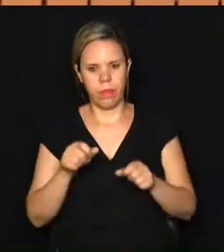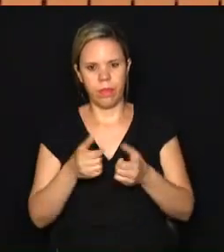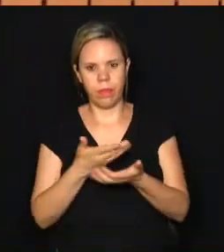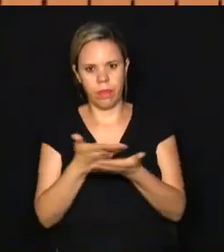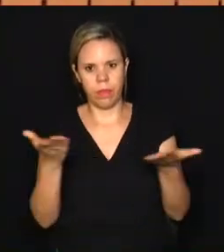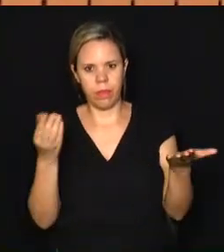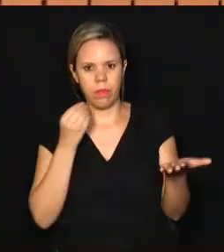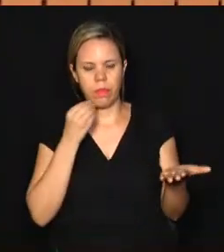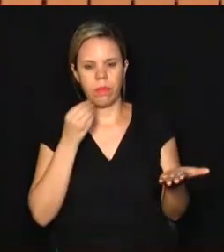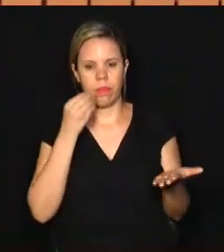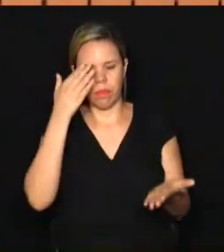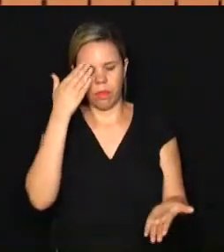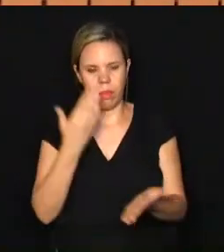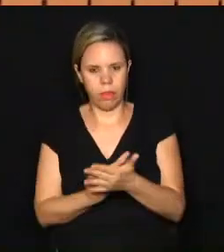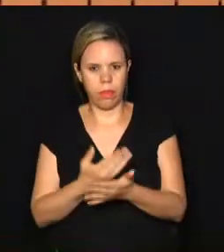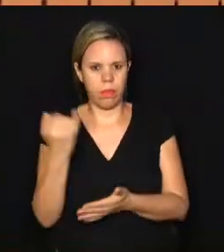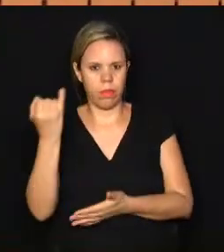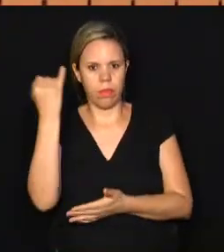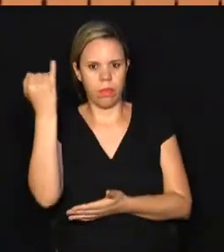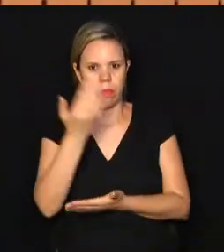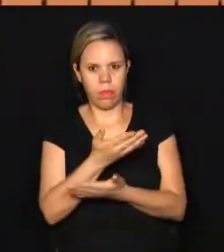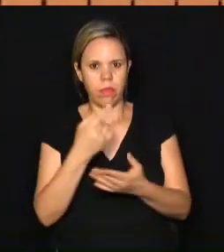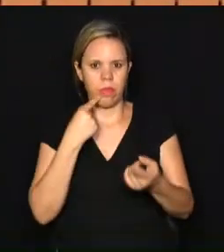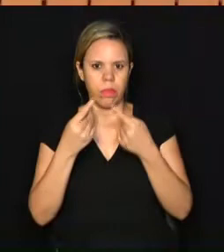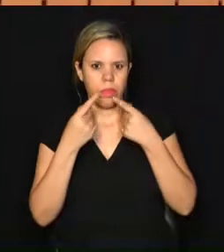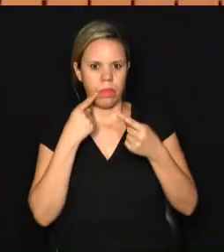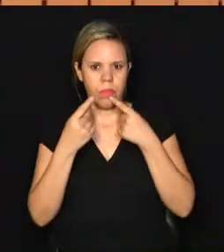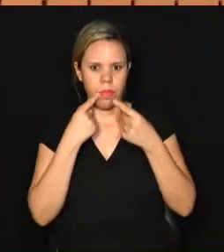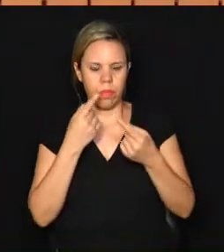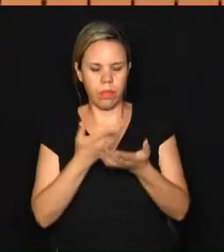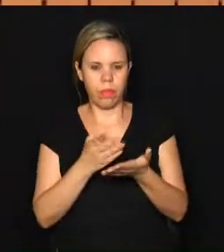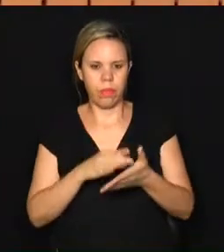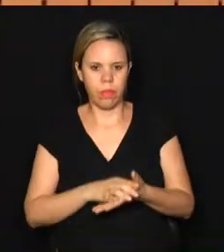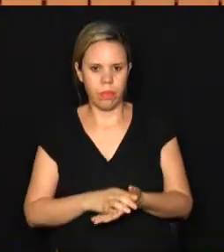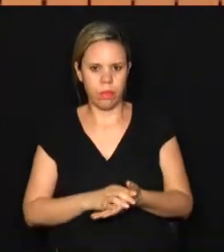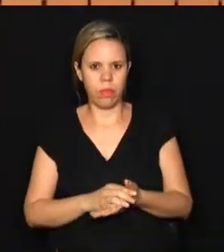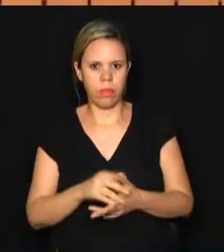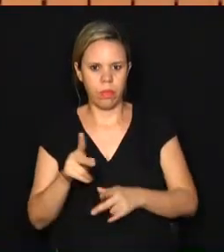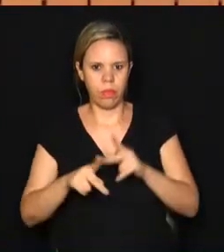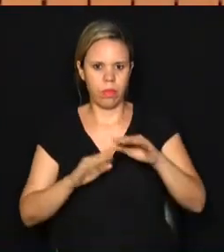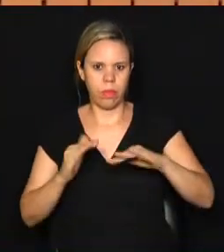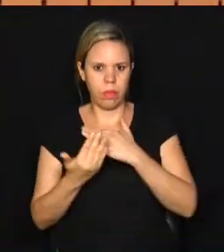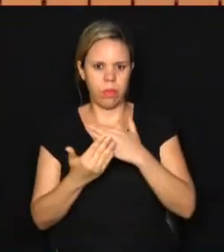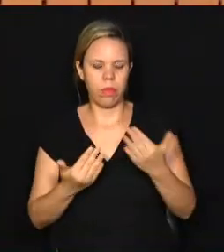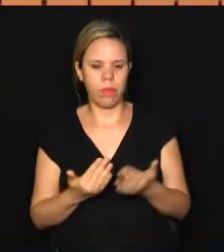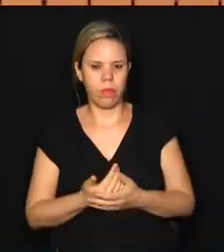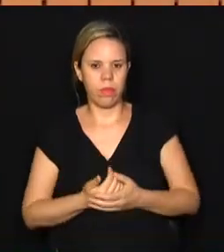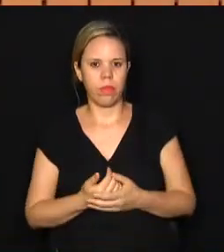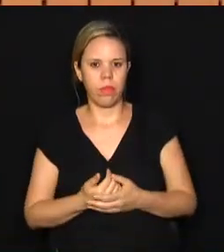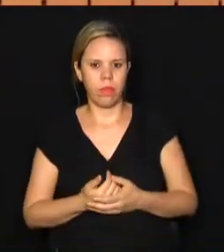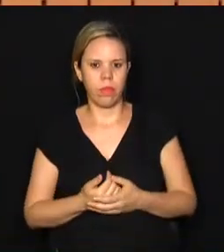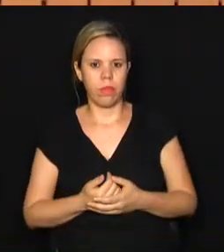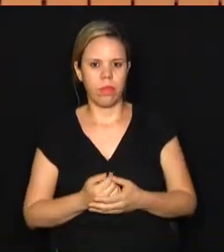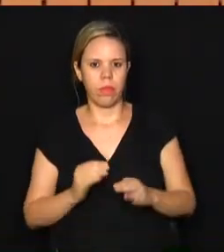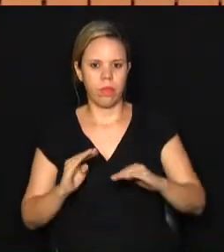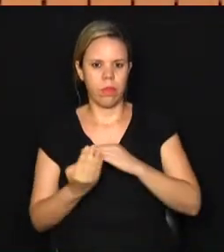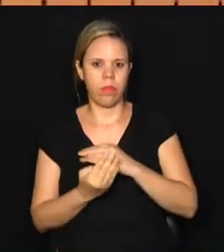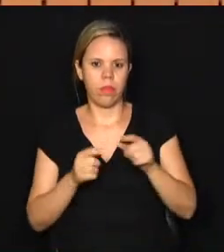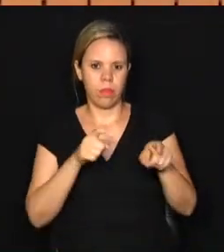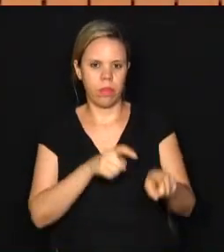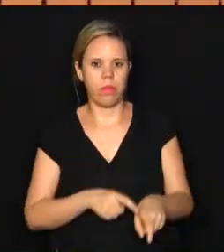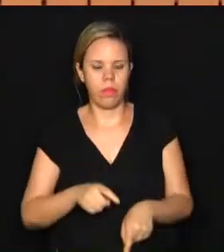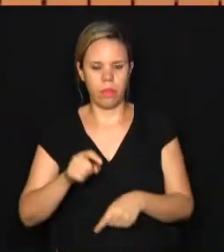visibilidade. Acredito que foi muito importante o diálogo estabelecido entre os moradores da Chácara Santa